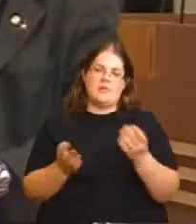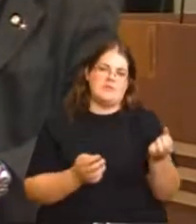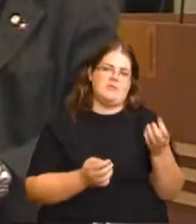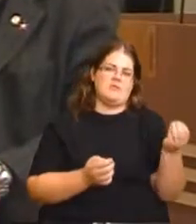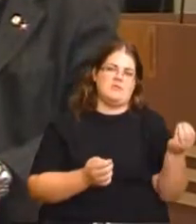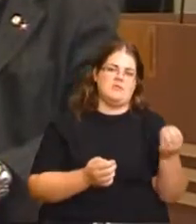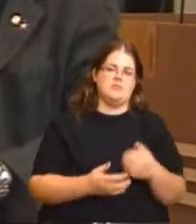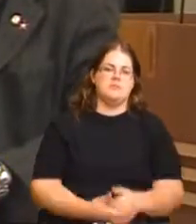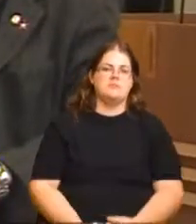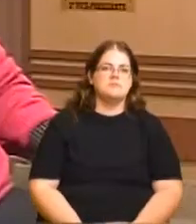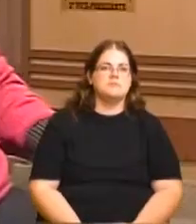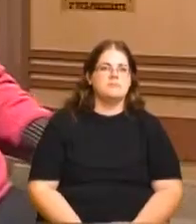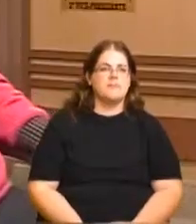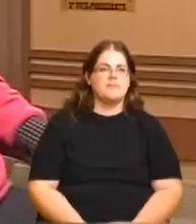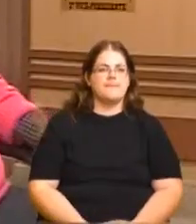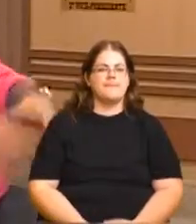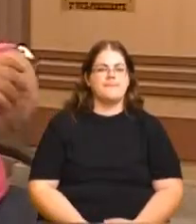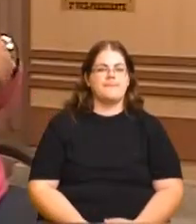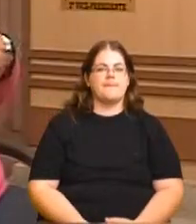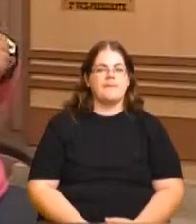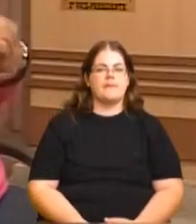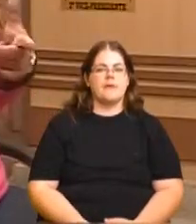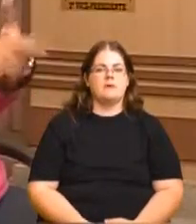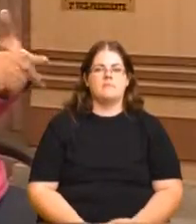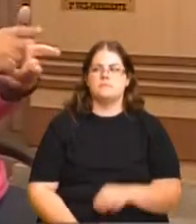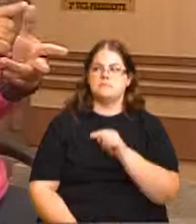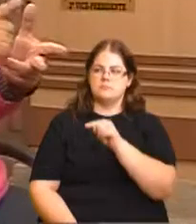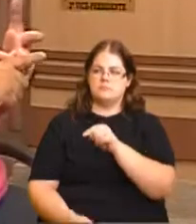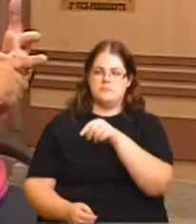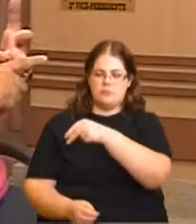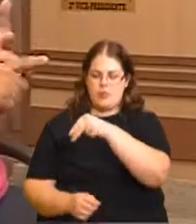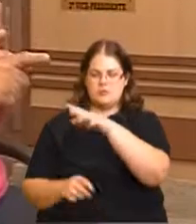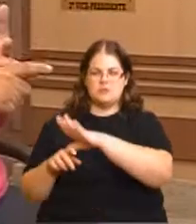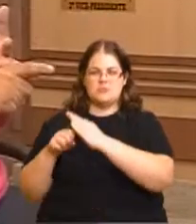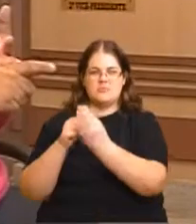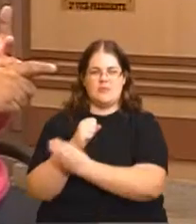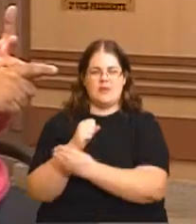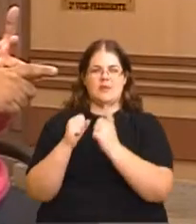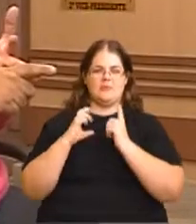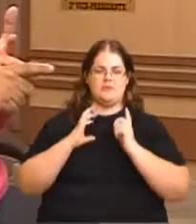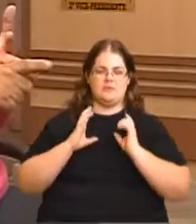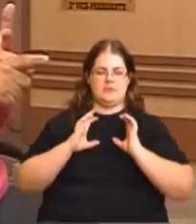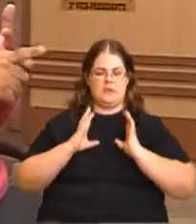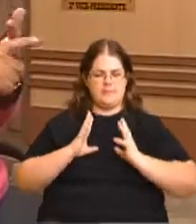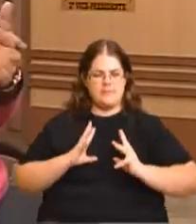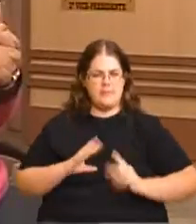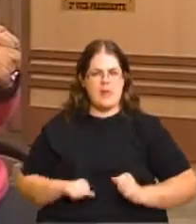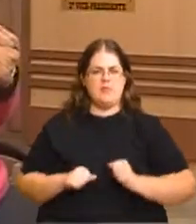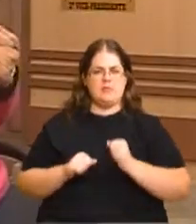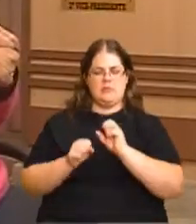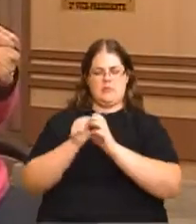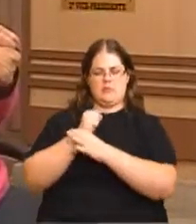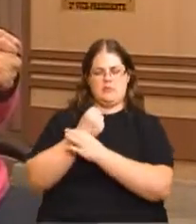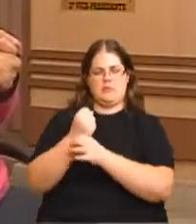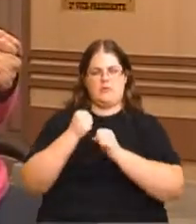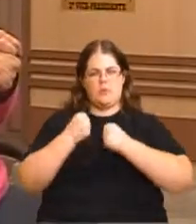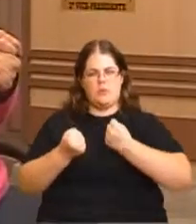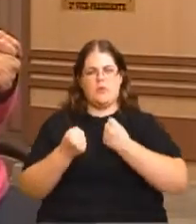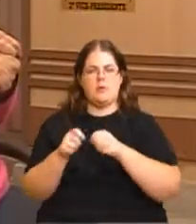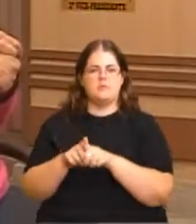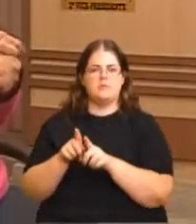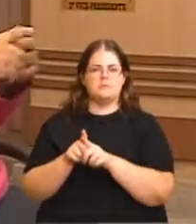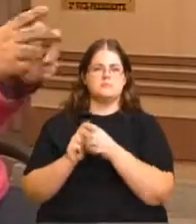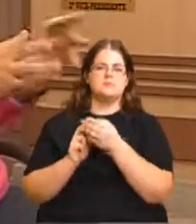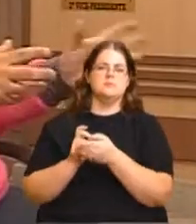época. Vereador, Zona Norte, segurança, limpeza da cidade toda, a questão da